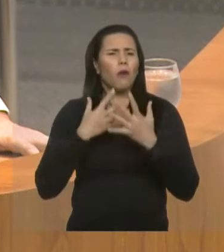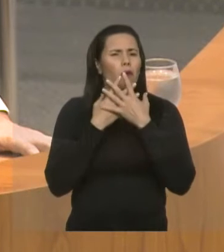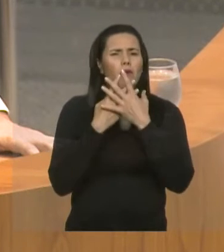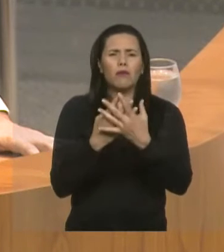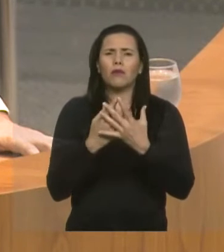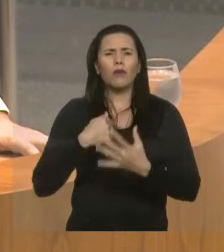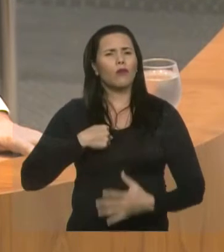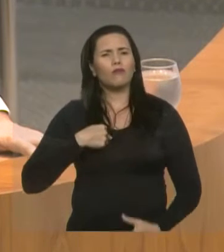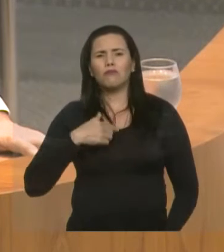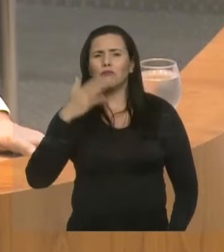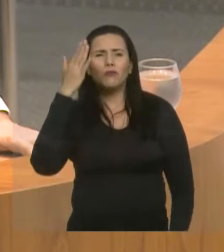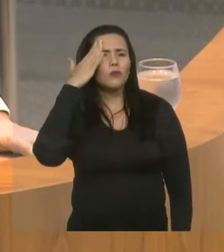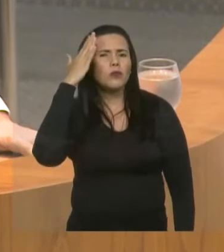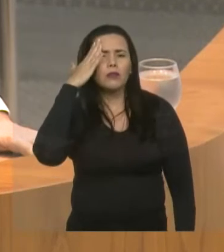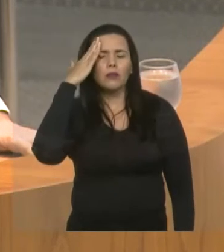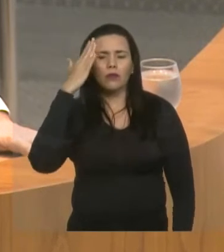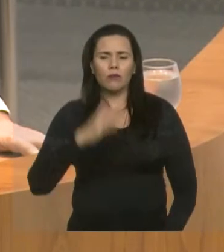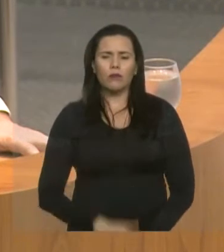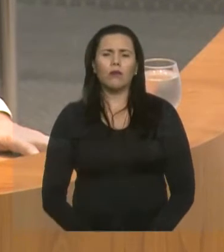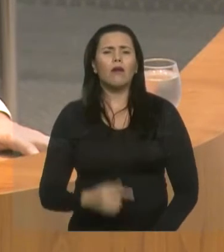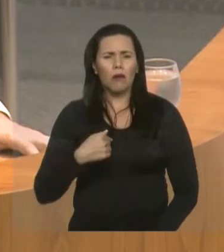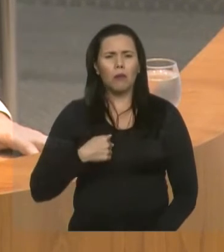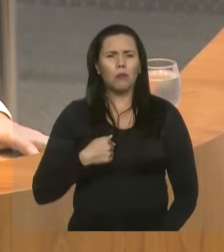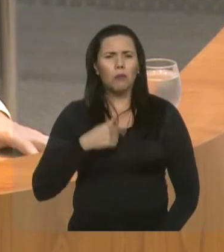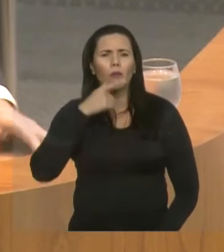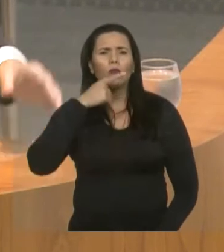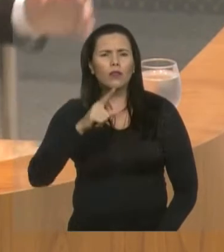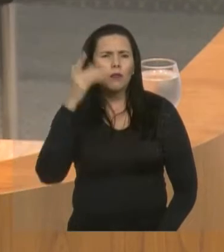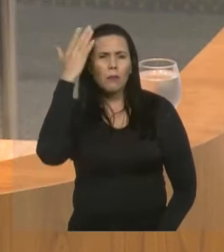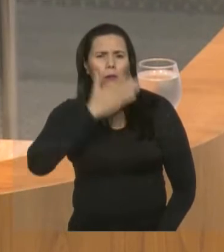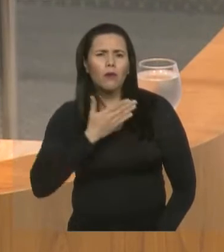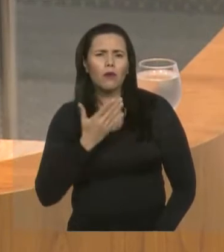foram por faltas de evidências, de provas,